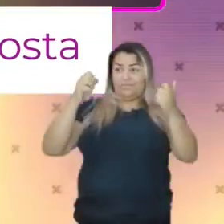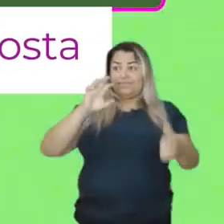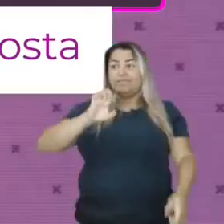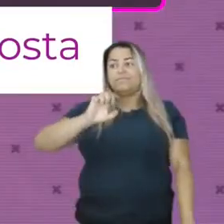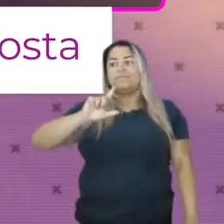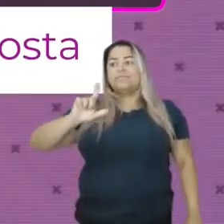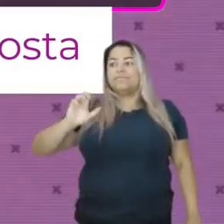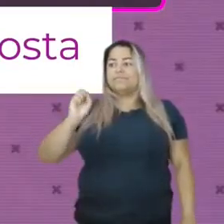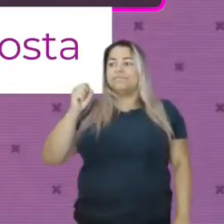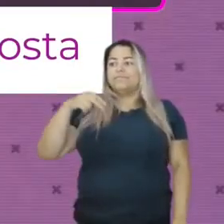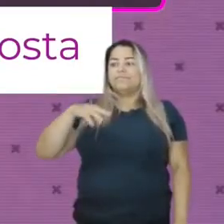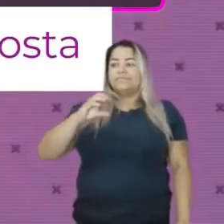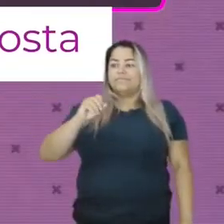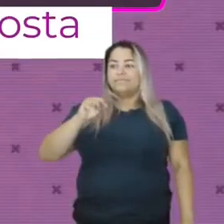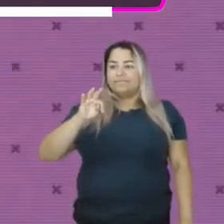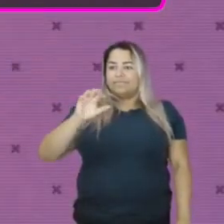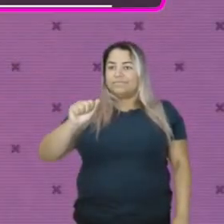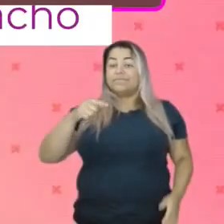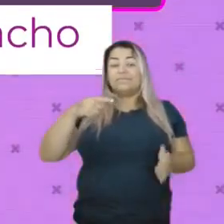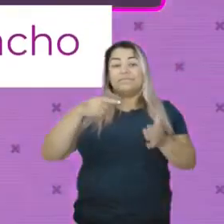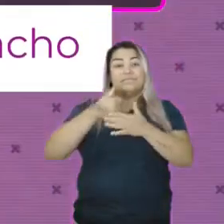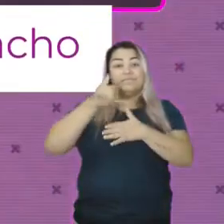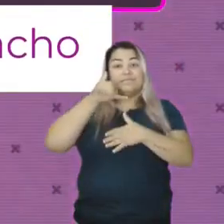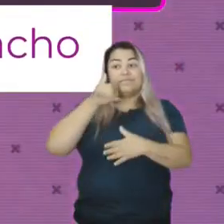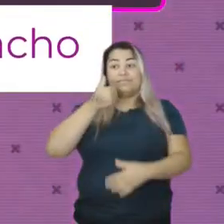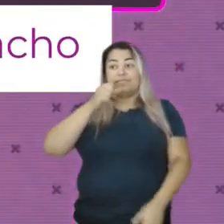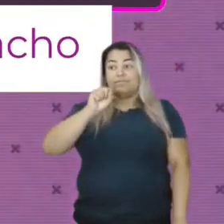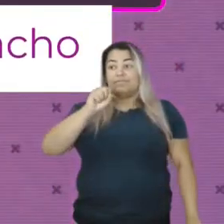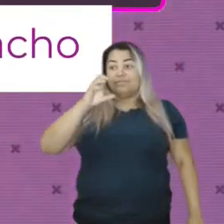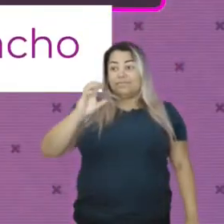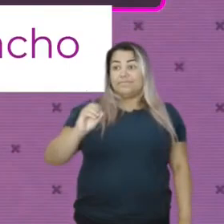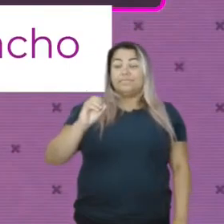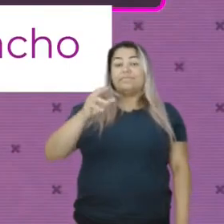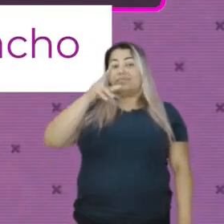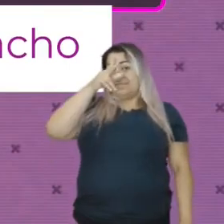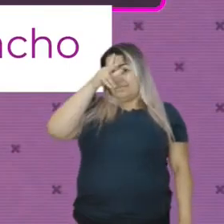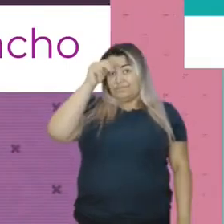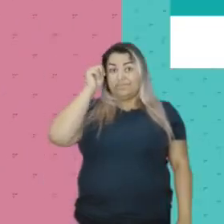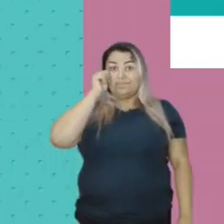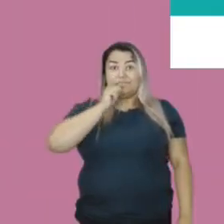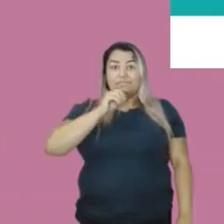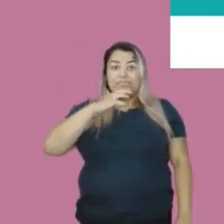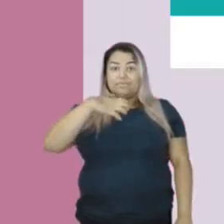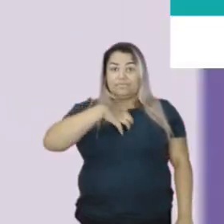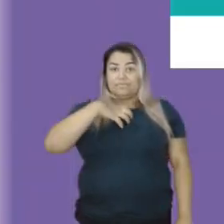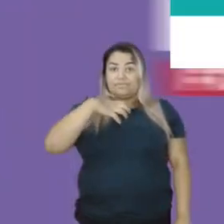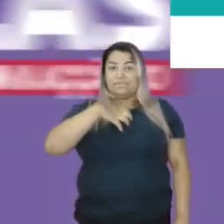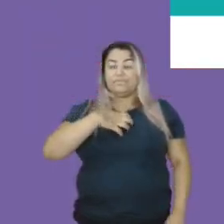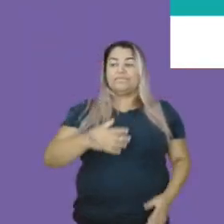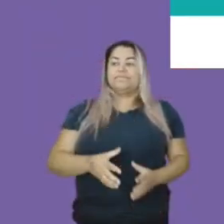Costa, coordenadora do Ligue 180, e Moema Gramacho, prefeita de Lauro de Freitas, na Bahia.